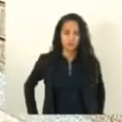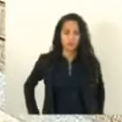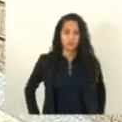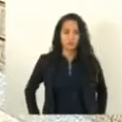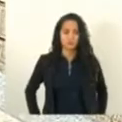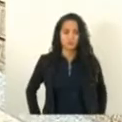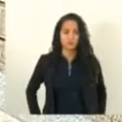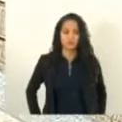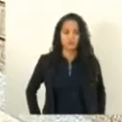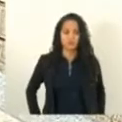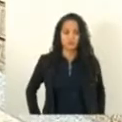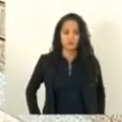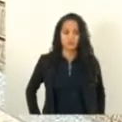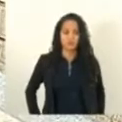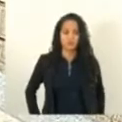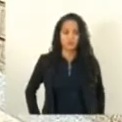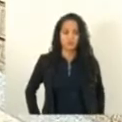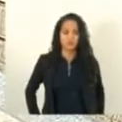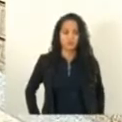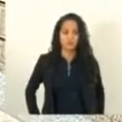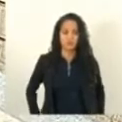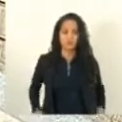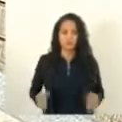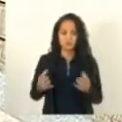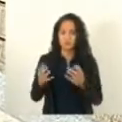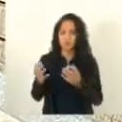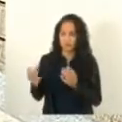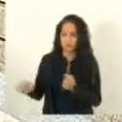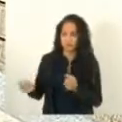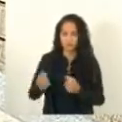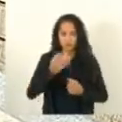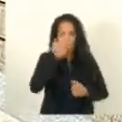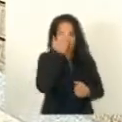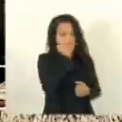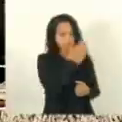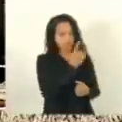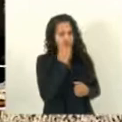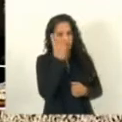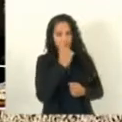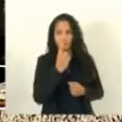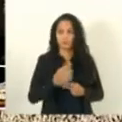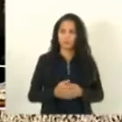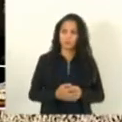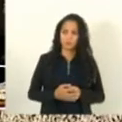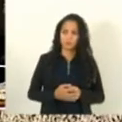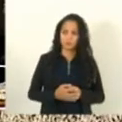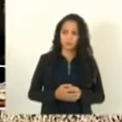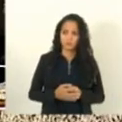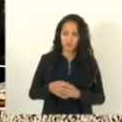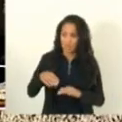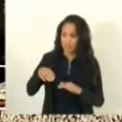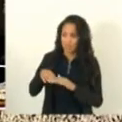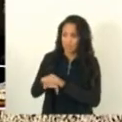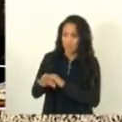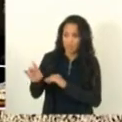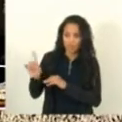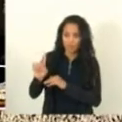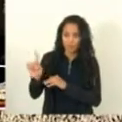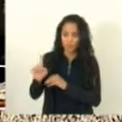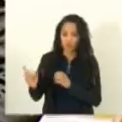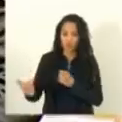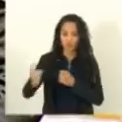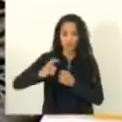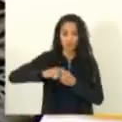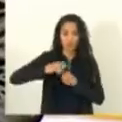Somos dois. Eu acato a solicitação de Vossa Excelência. Obrigado, deputado Marcelo. Arquive essa matéria. Não, arquivar não. Devolver